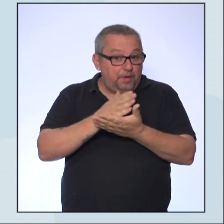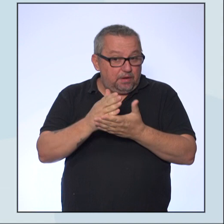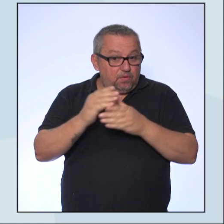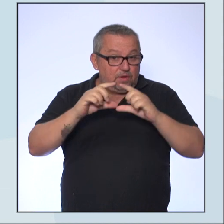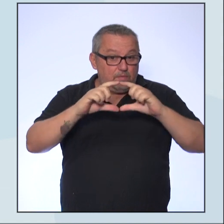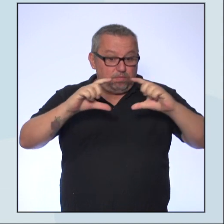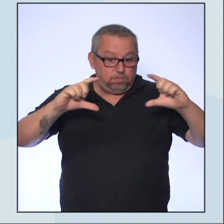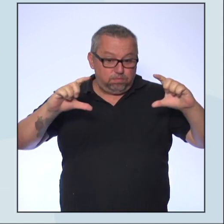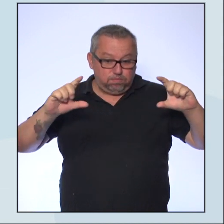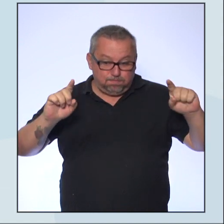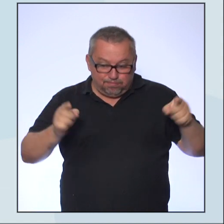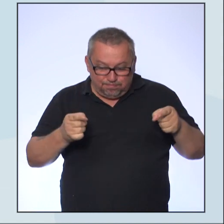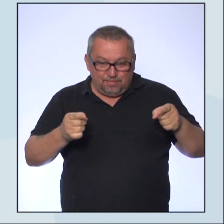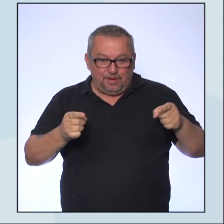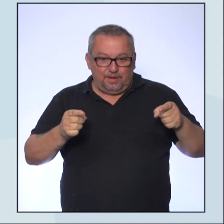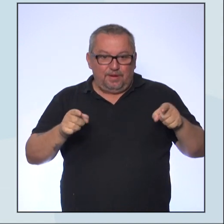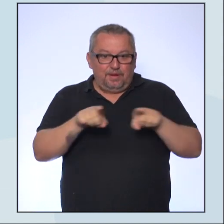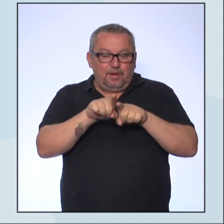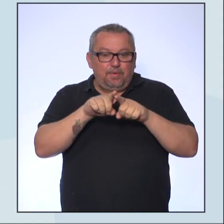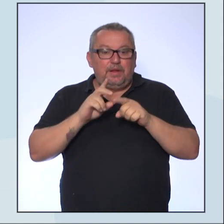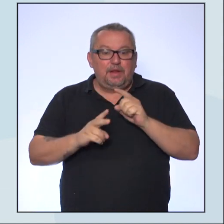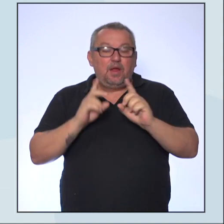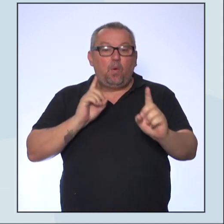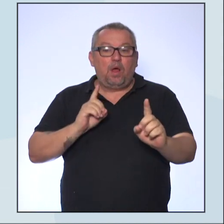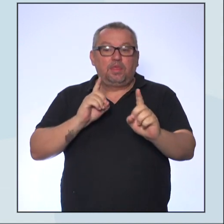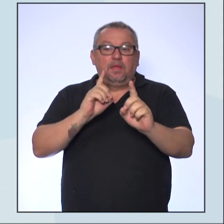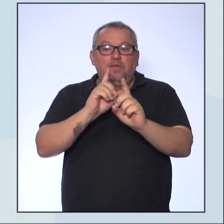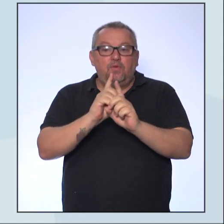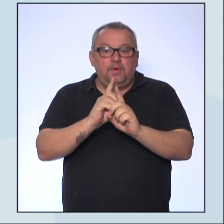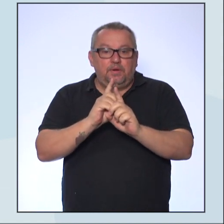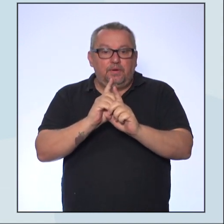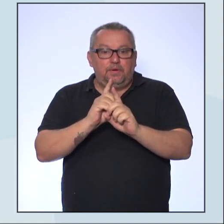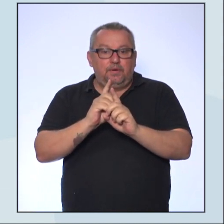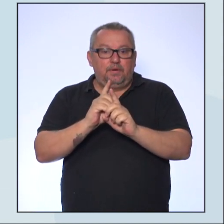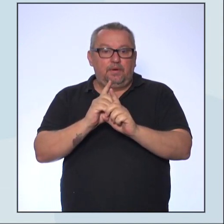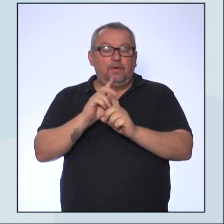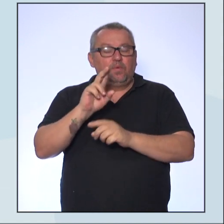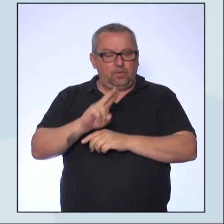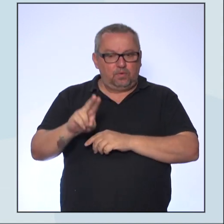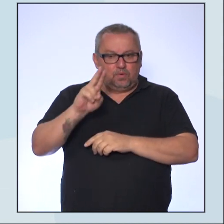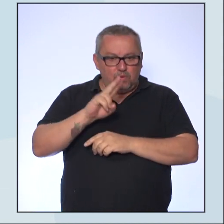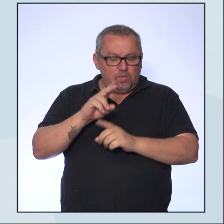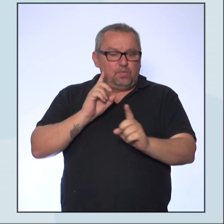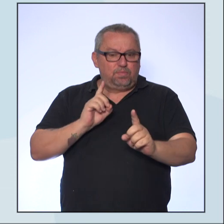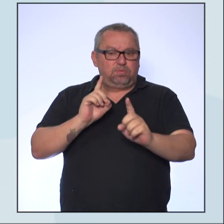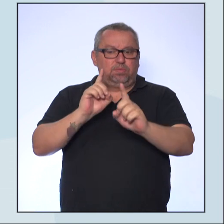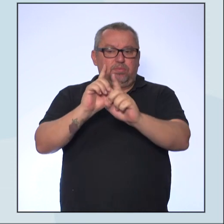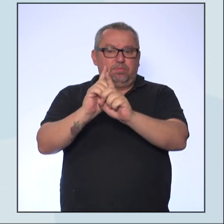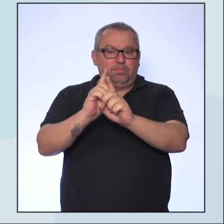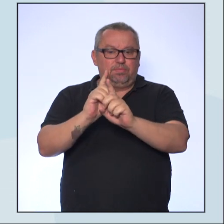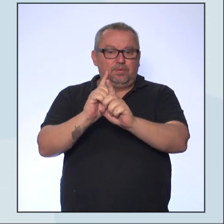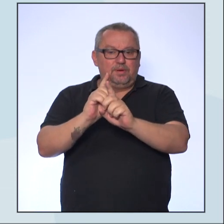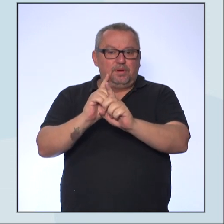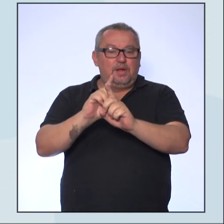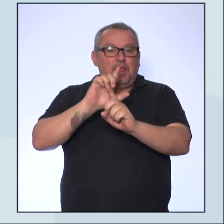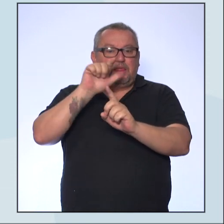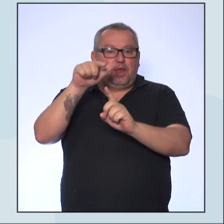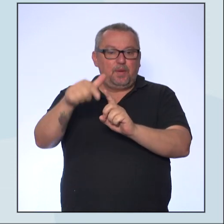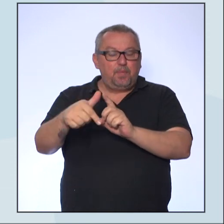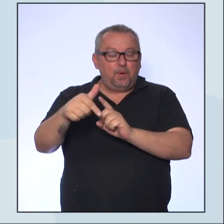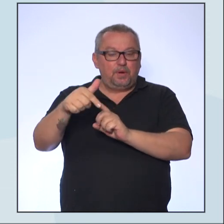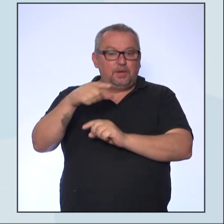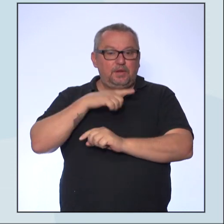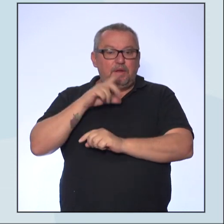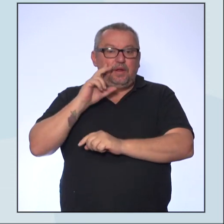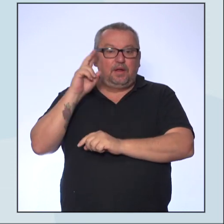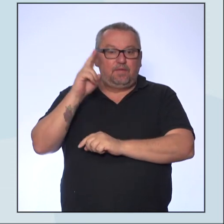início. Então nós temos ali de início o atendimento. Então começamos o atendimento. Após o atendimento, nós temos que